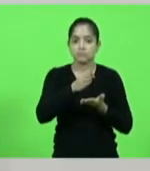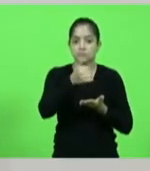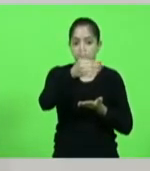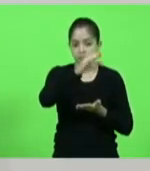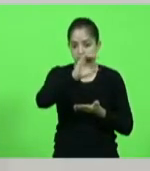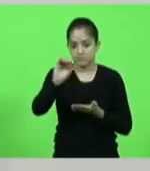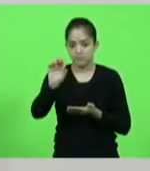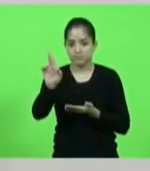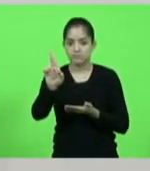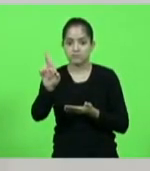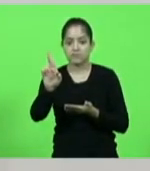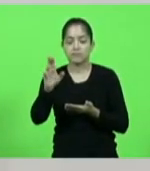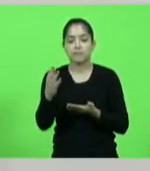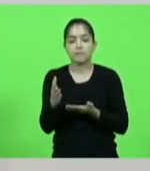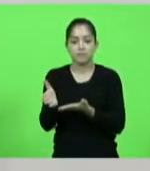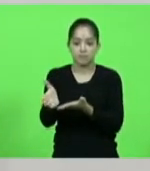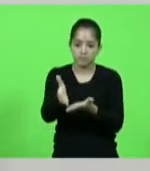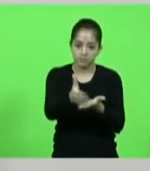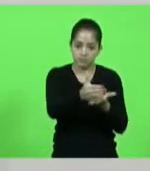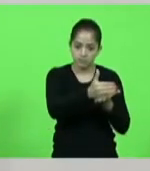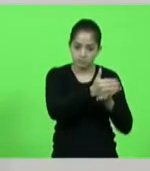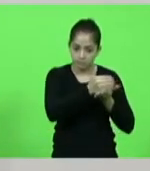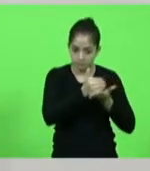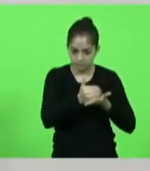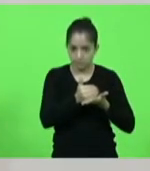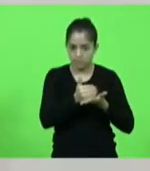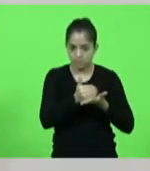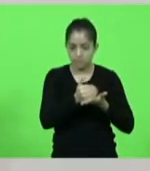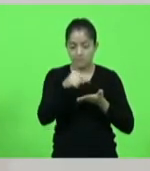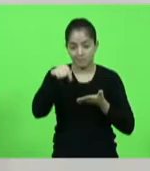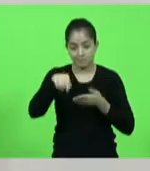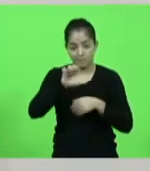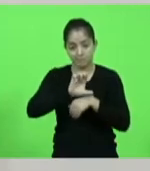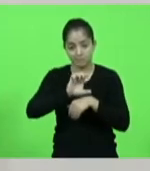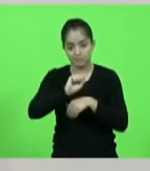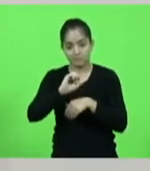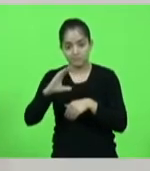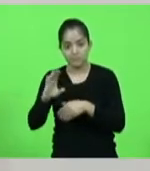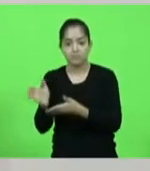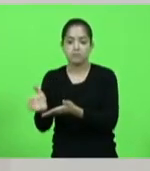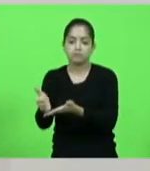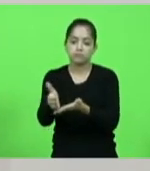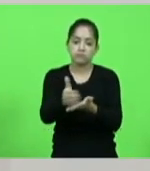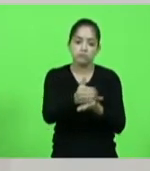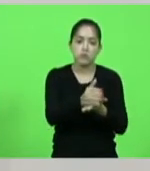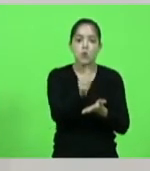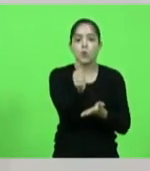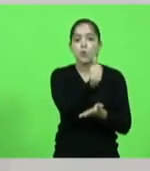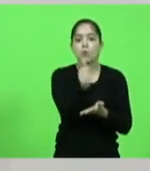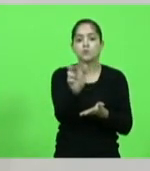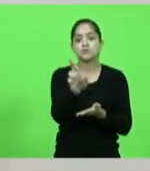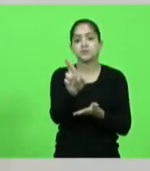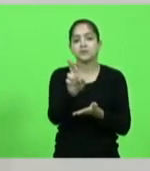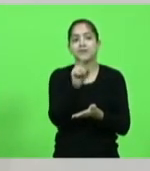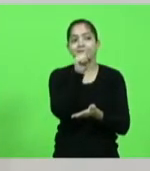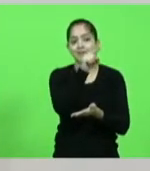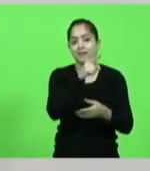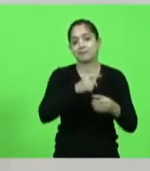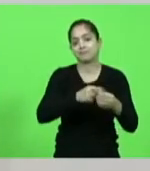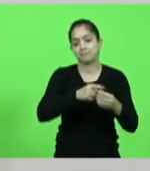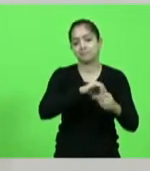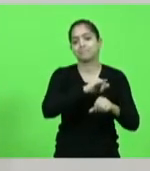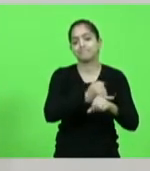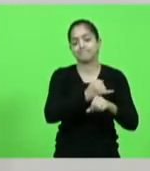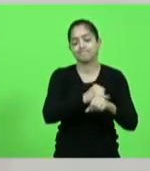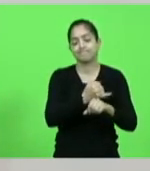reais que é capitalizado aqui no Estado de Santa Catarina, que é recolhido aqui, 11 reais são recolhidos em Joinville, isso é importantíssimo